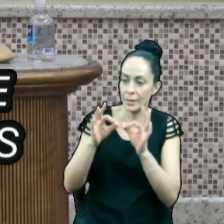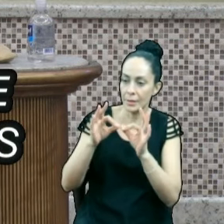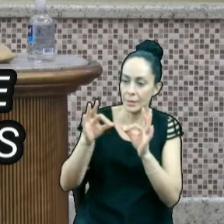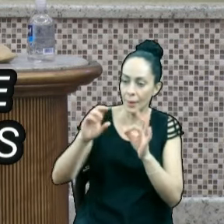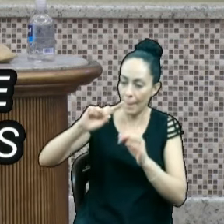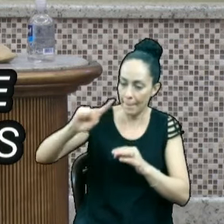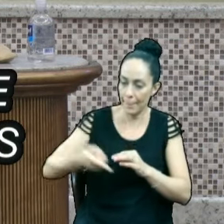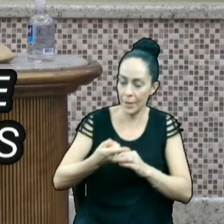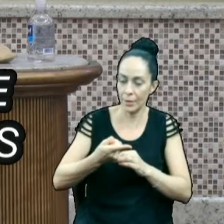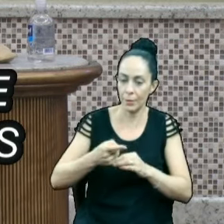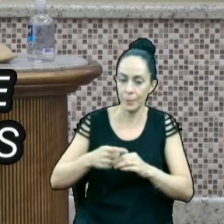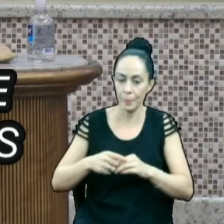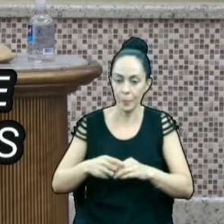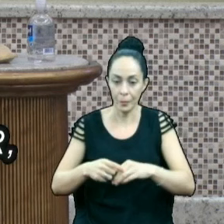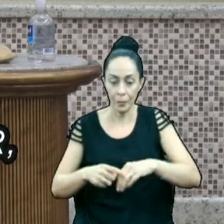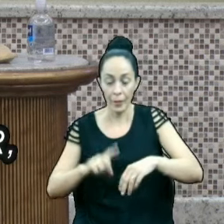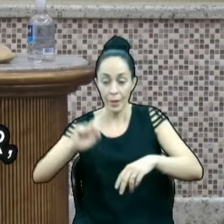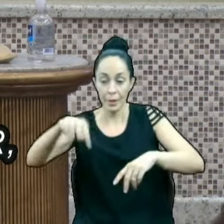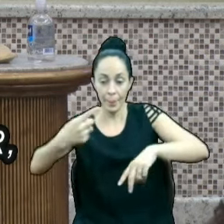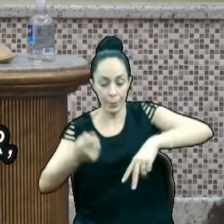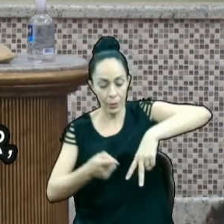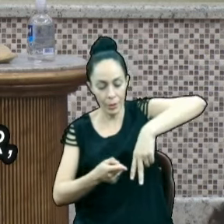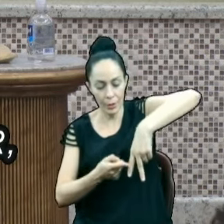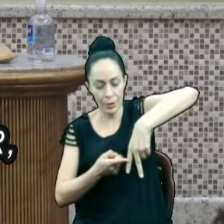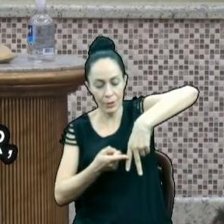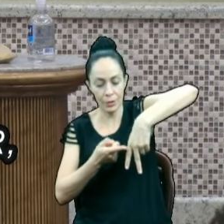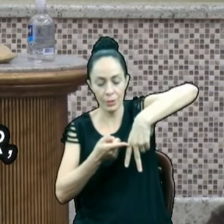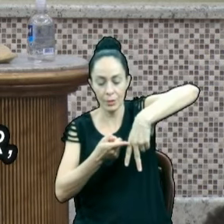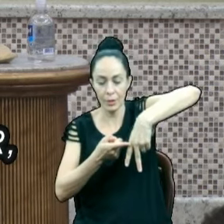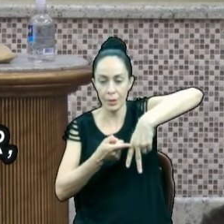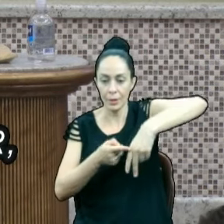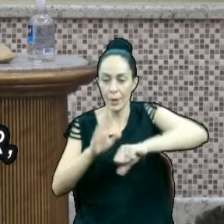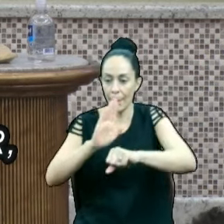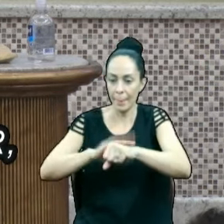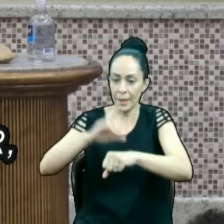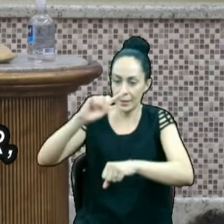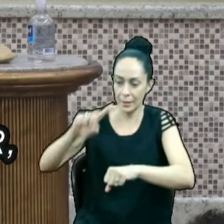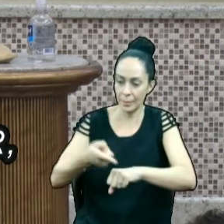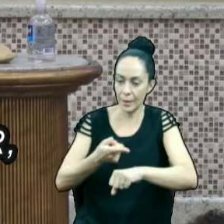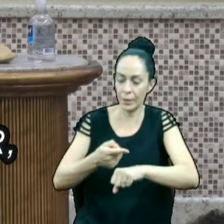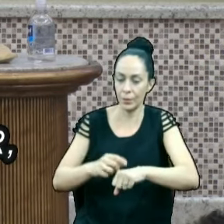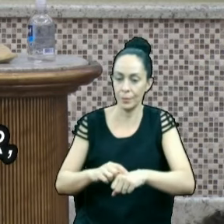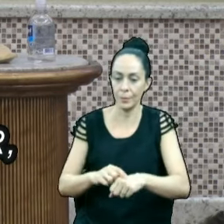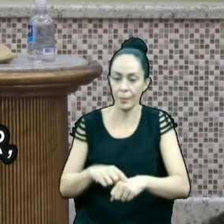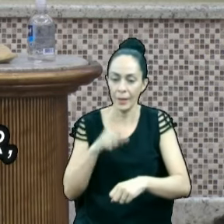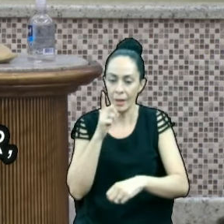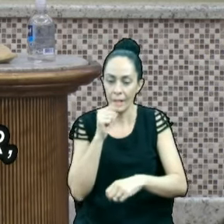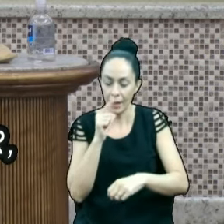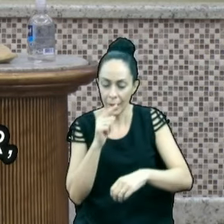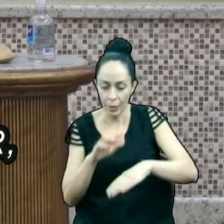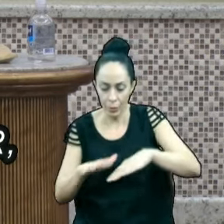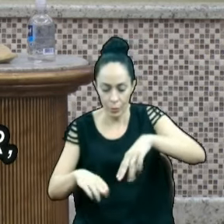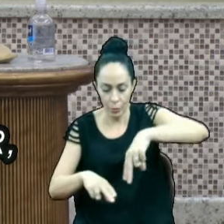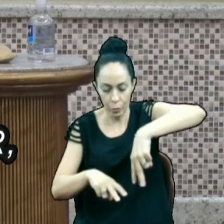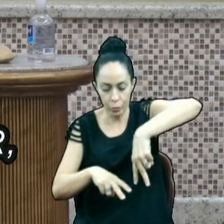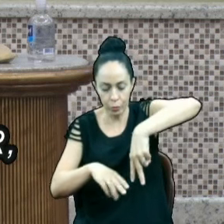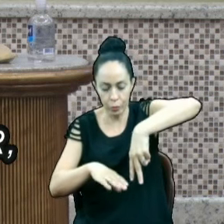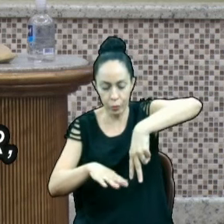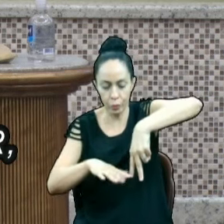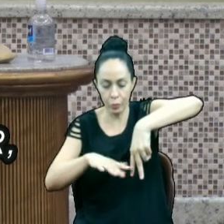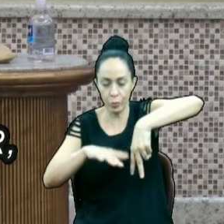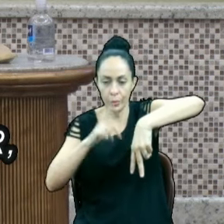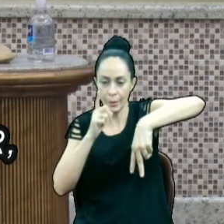águas que me davam pelos lombos e mediu mais mil e era um Ribeiro que eu não podia